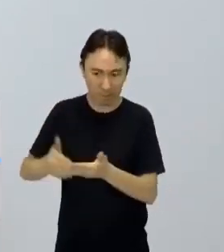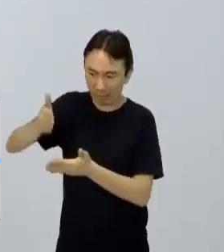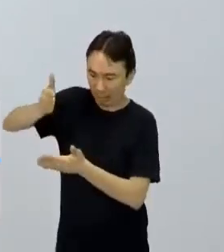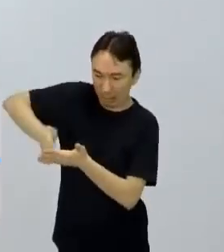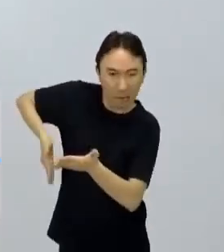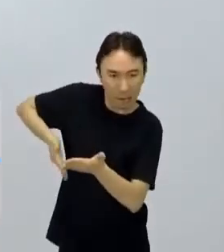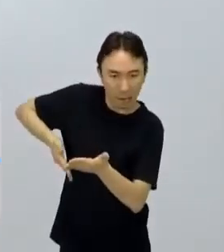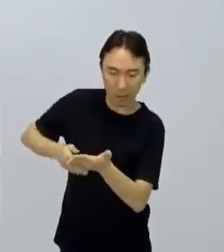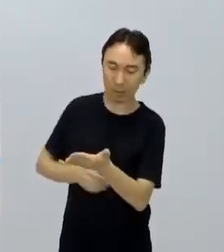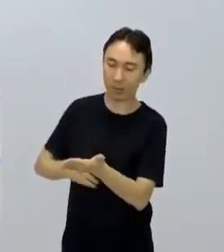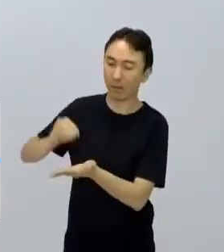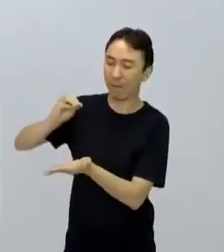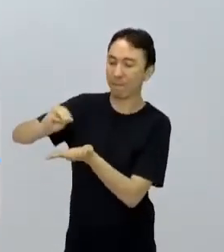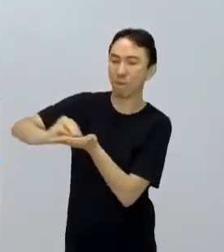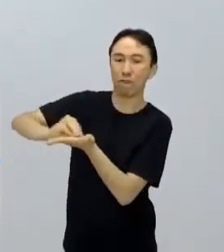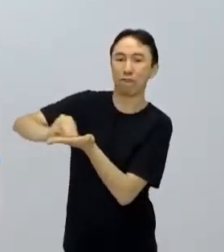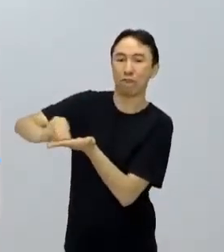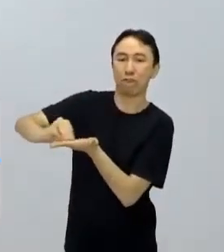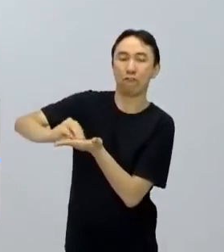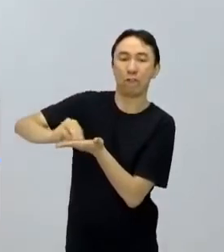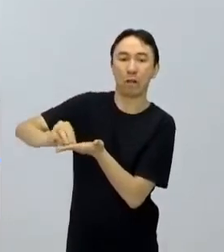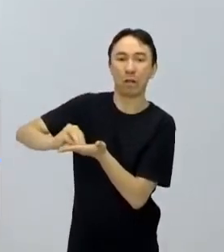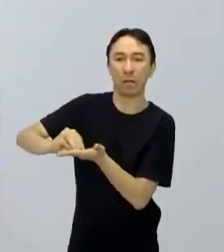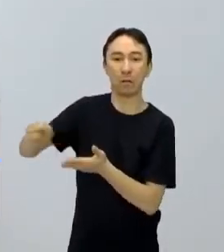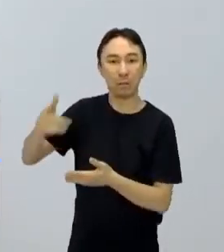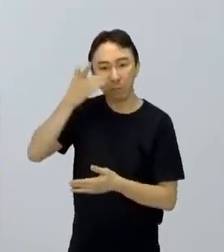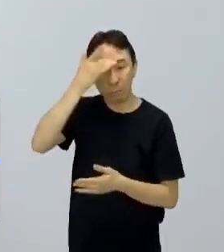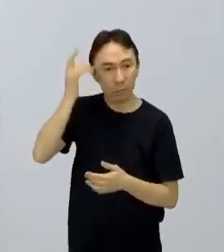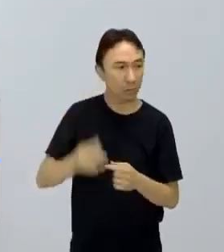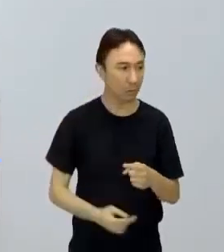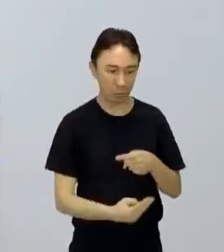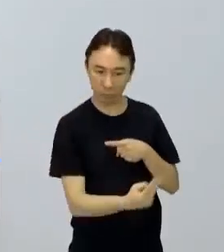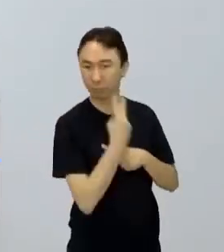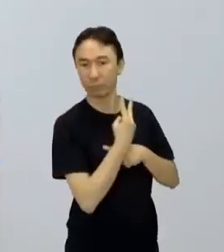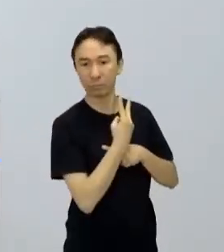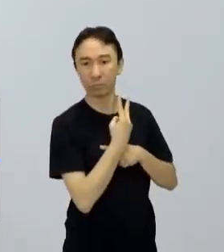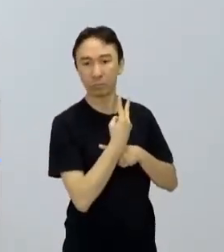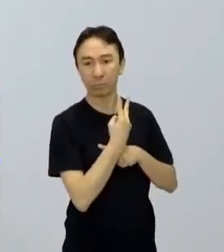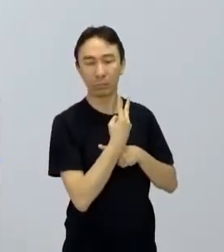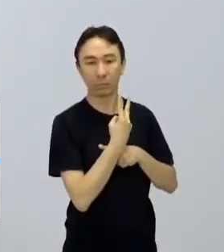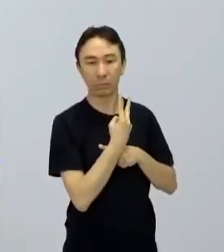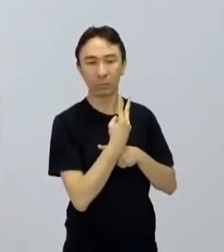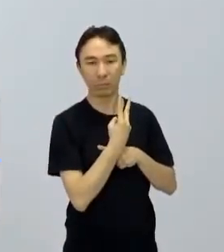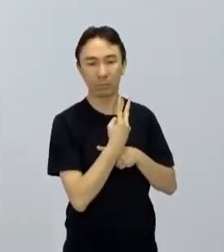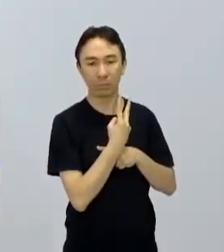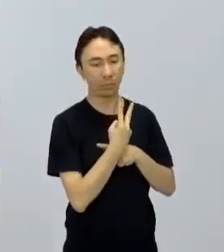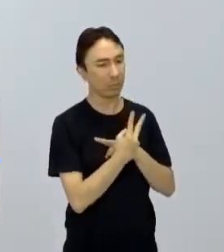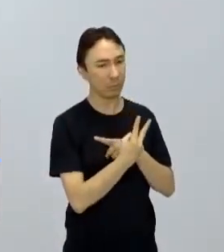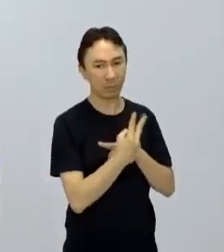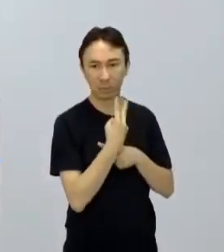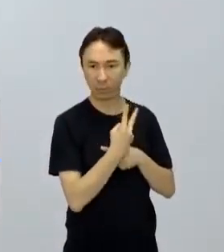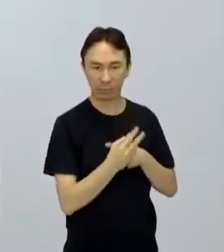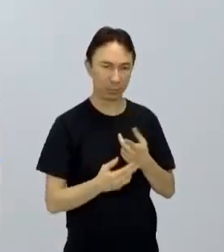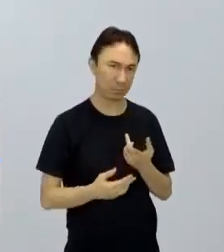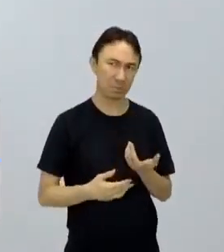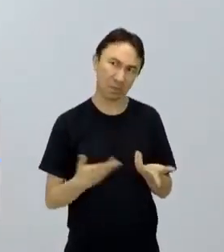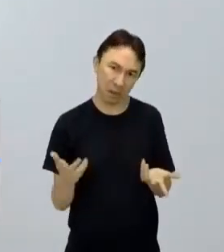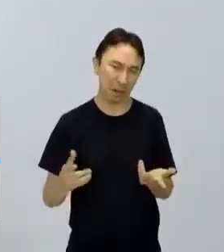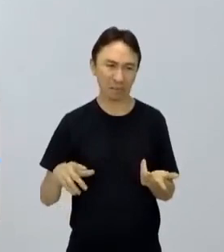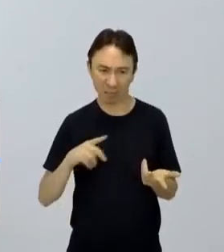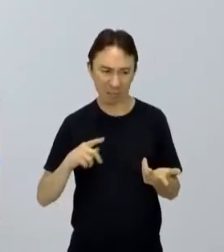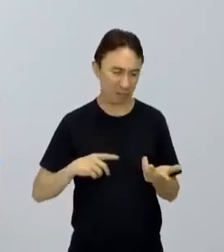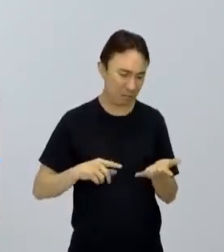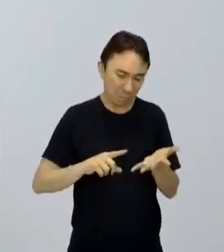com a varíola na pessoa saudável, essa pessoa iria ter alguns sintomas da